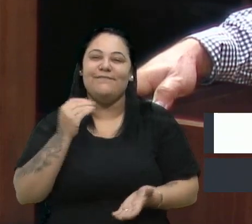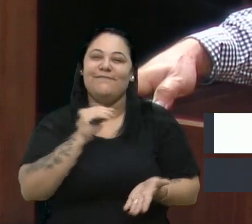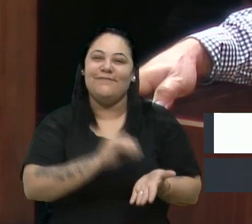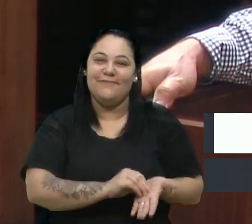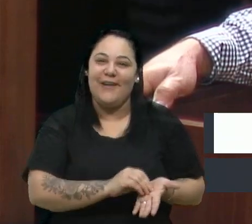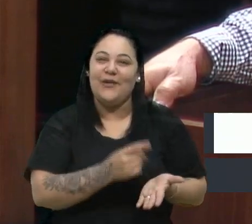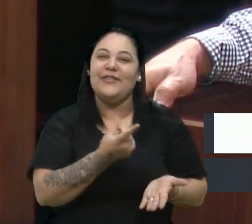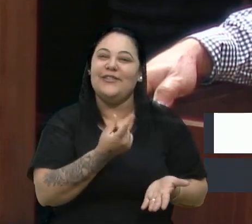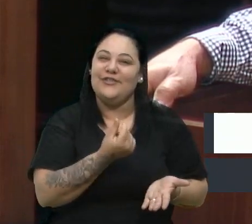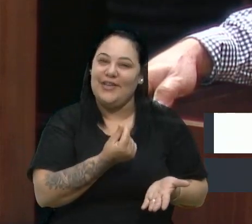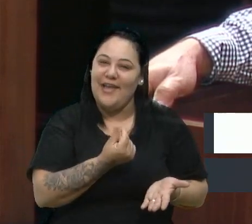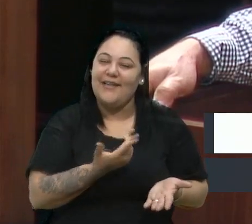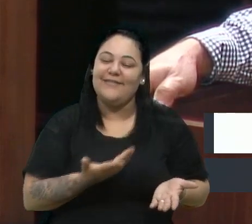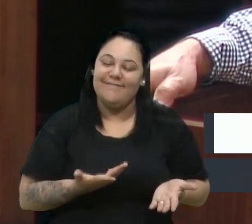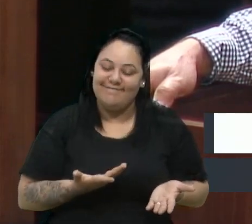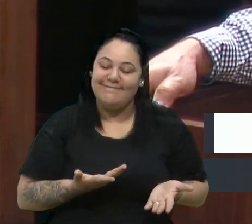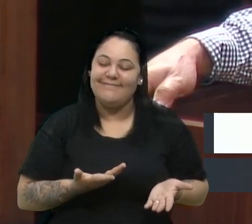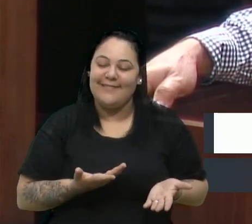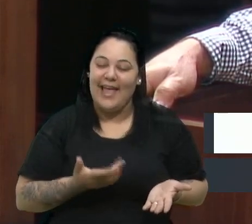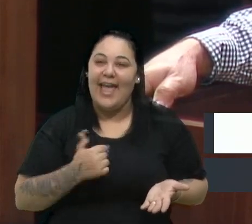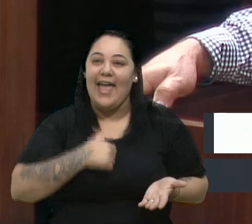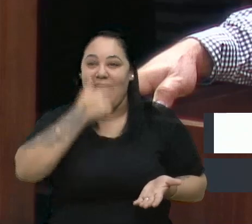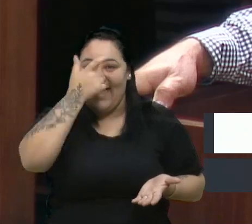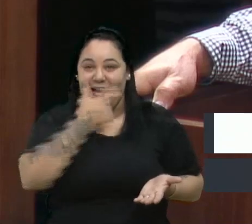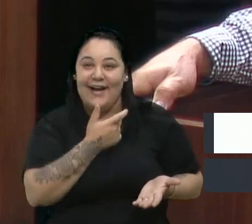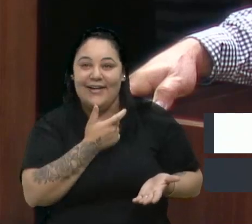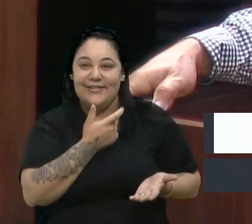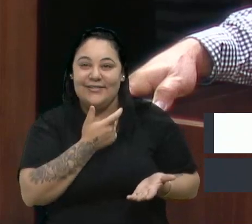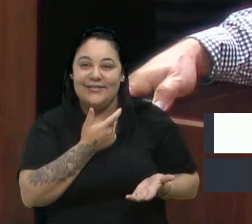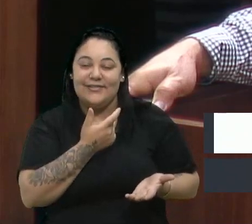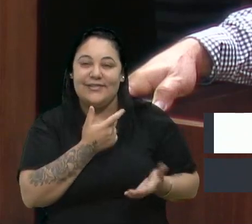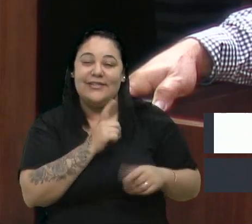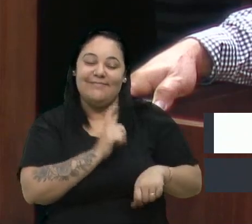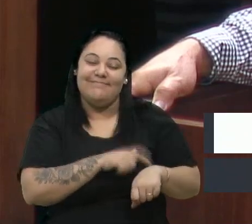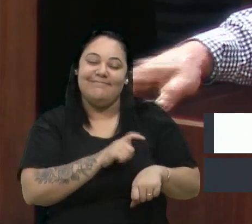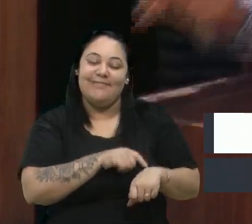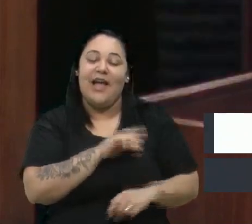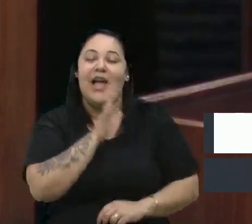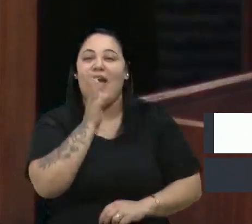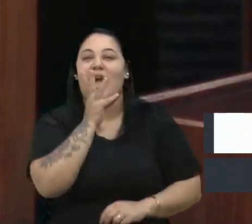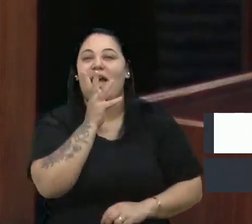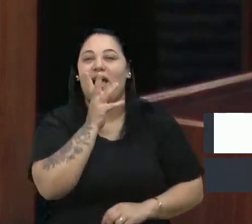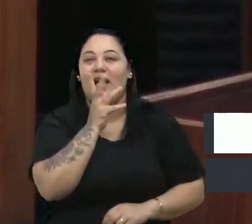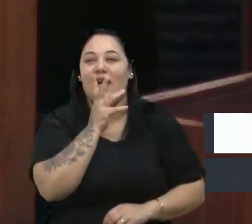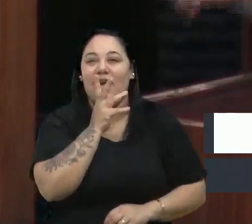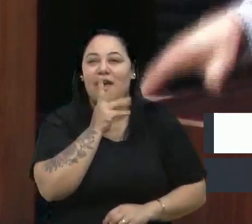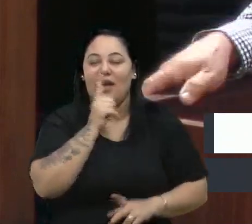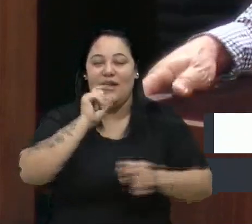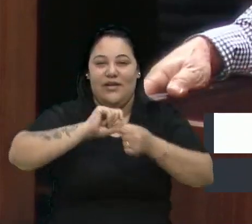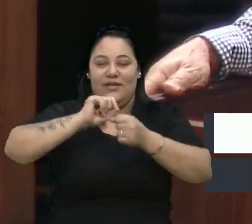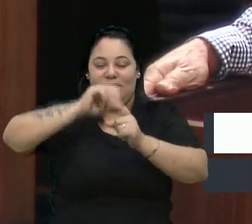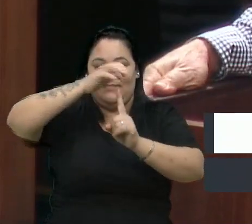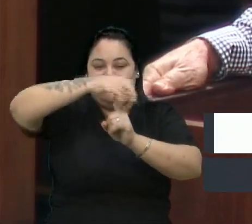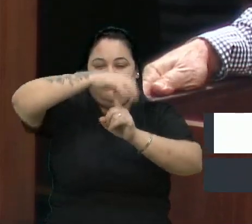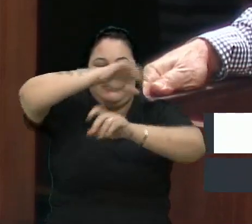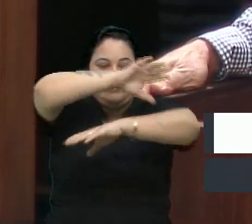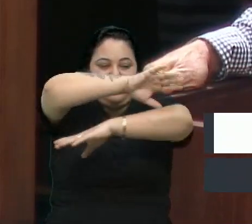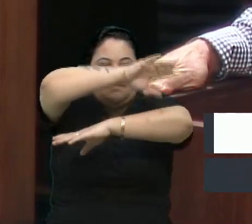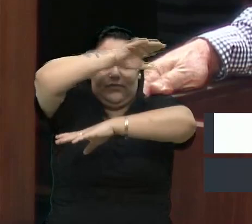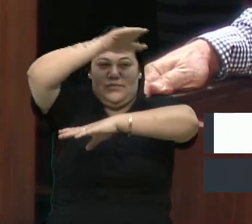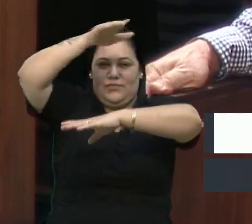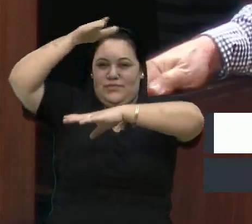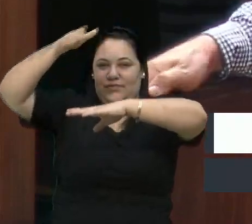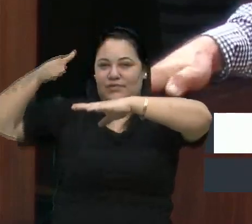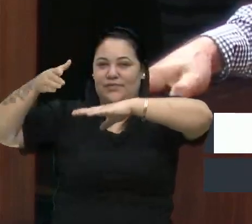Então, talvez está demorando muito cobrir a rua enfim, a Praça das Feiras, que seria